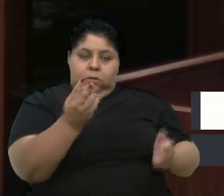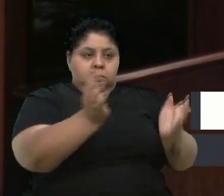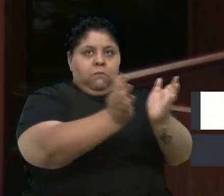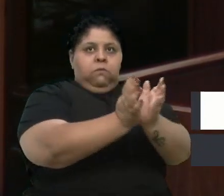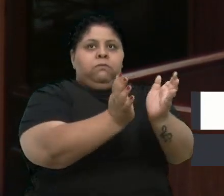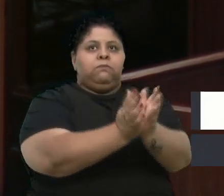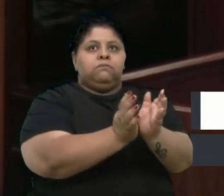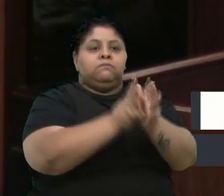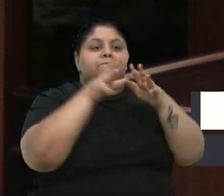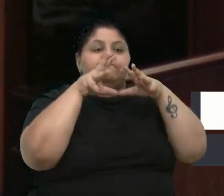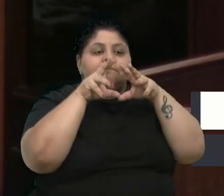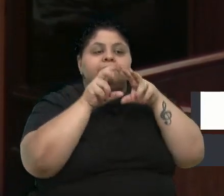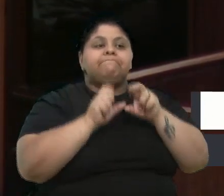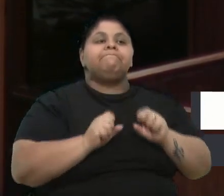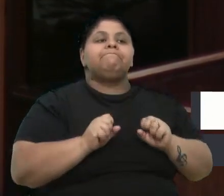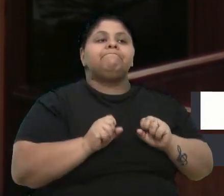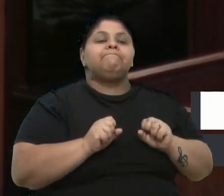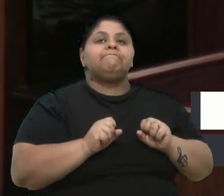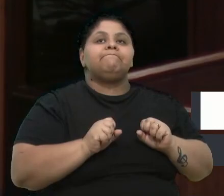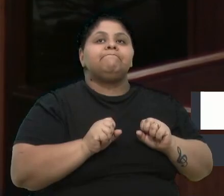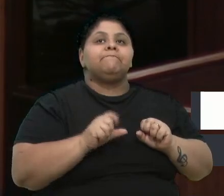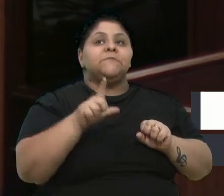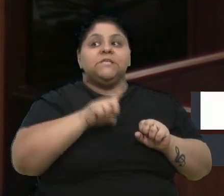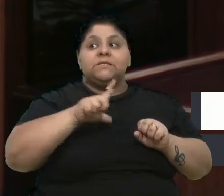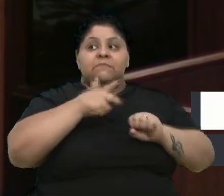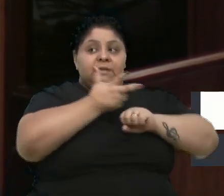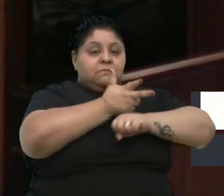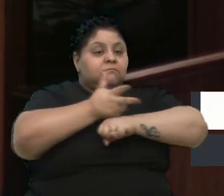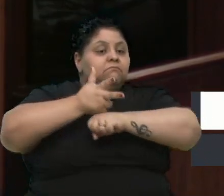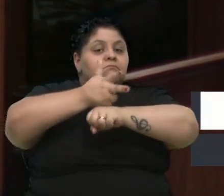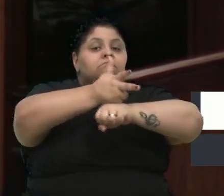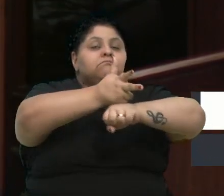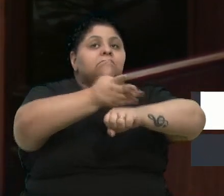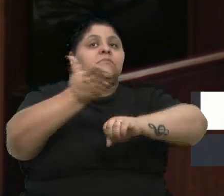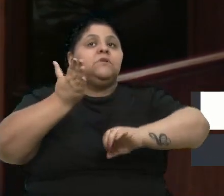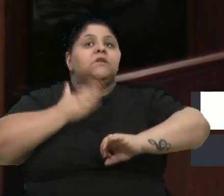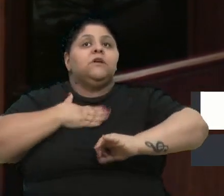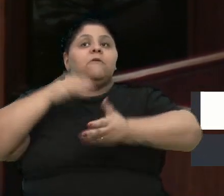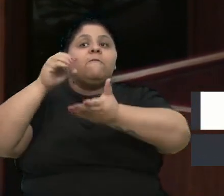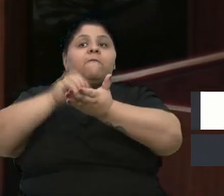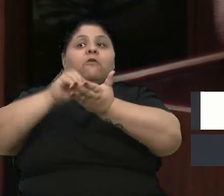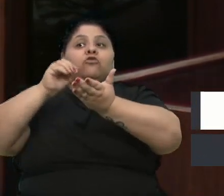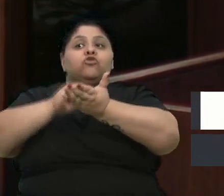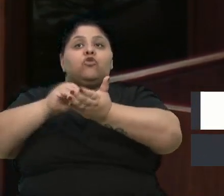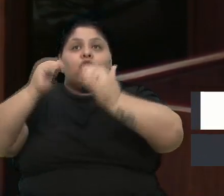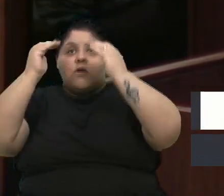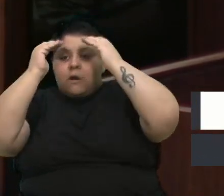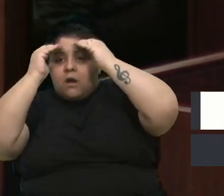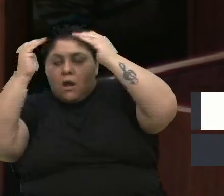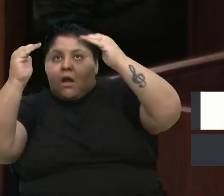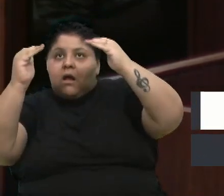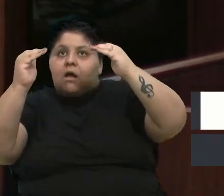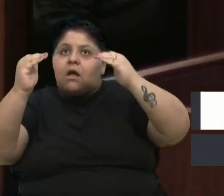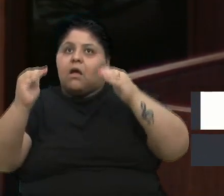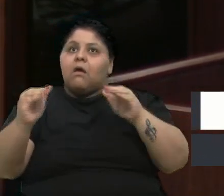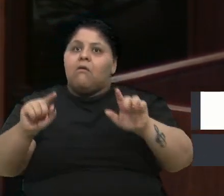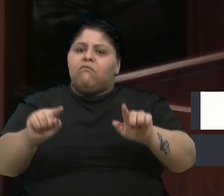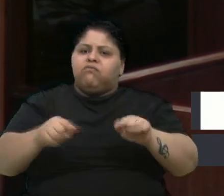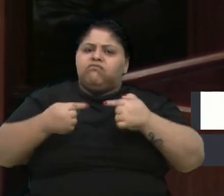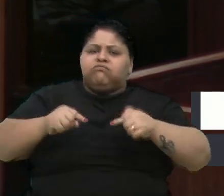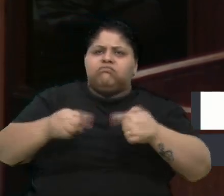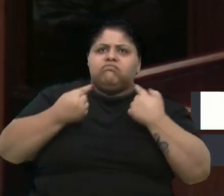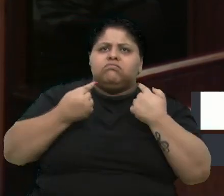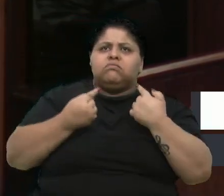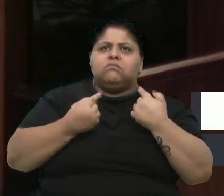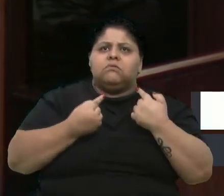são testemunha, sem falar nas câmeras. Eu fui desrespeitado e acusado